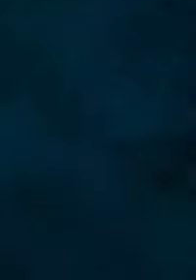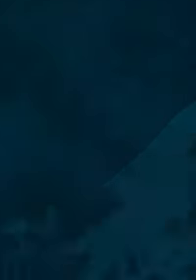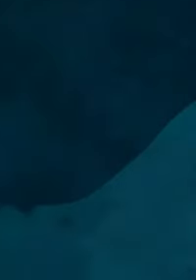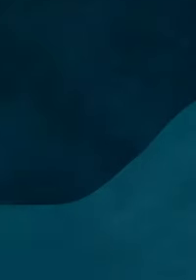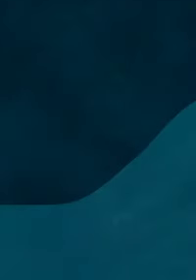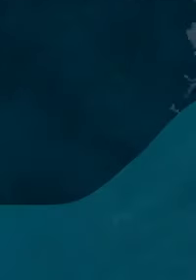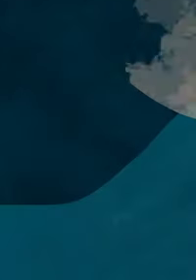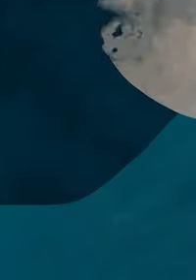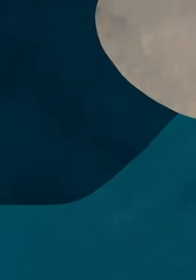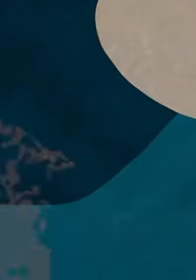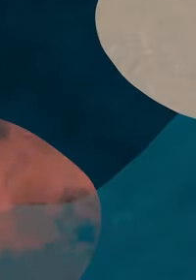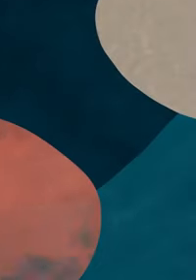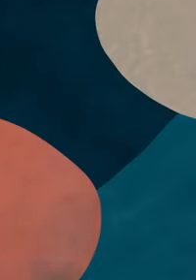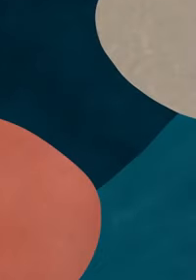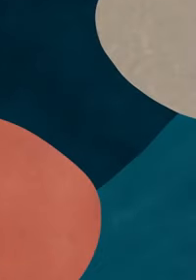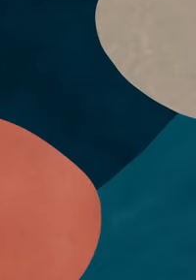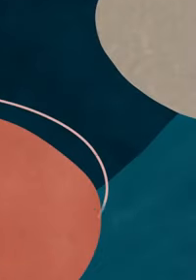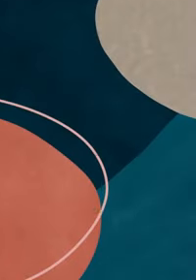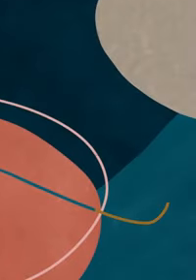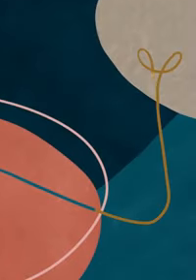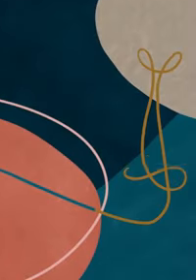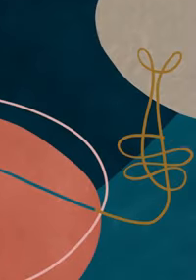E aí